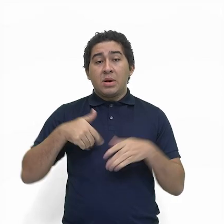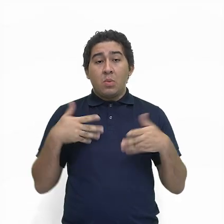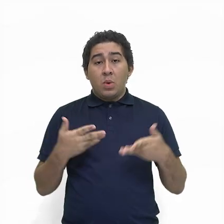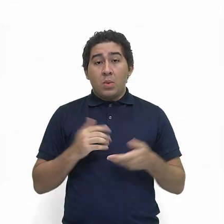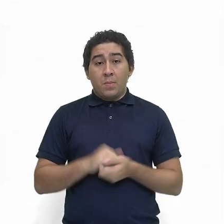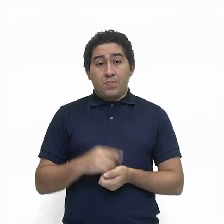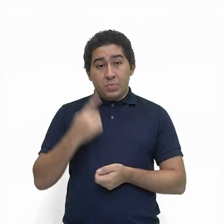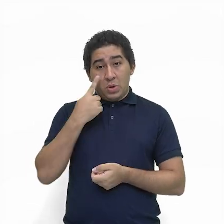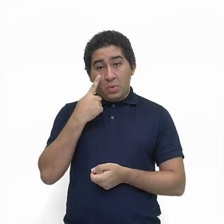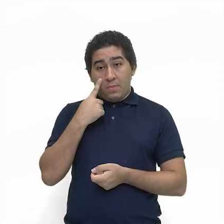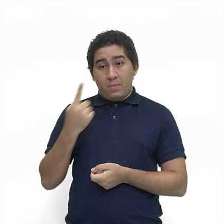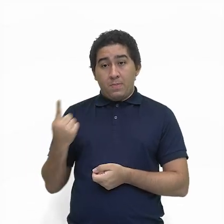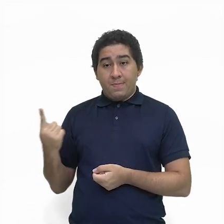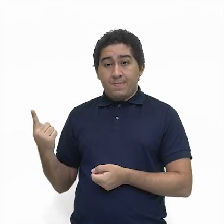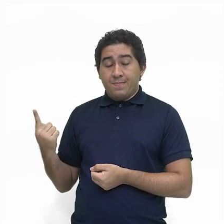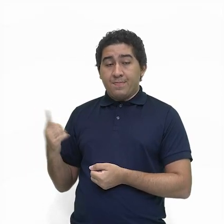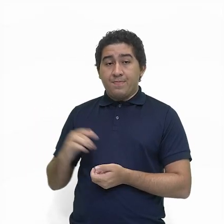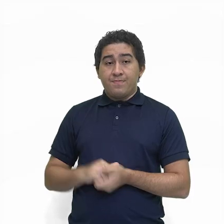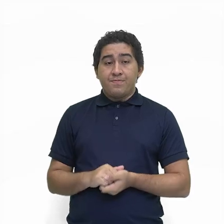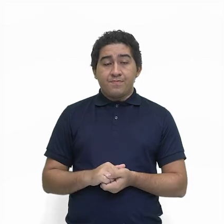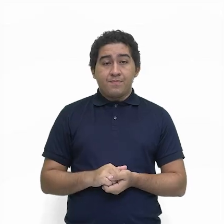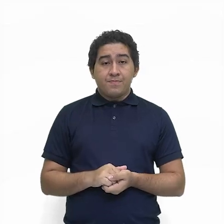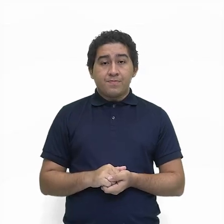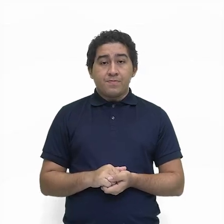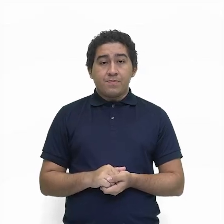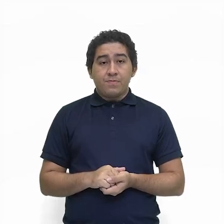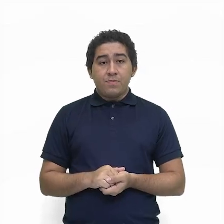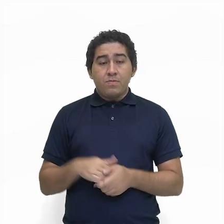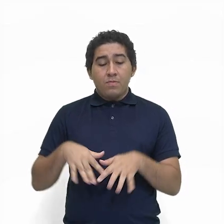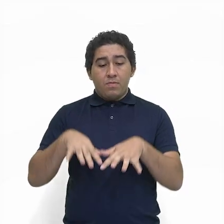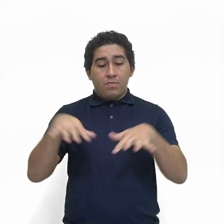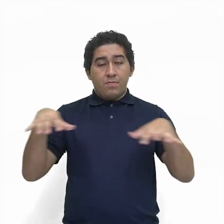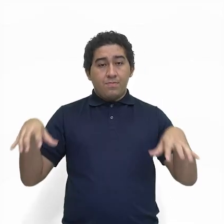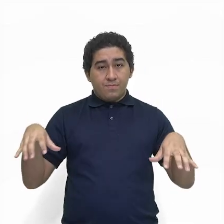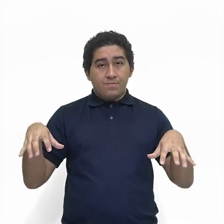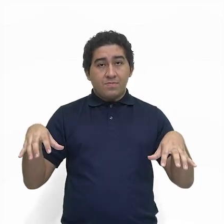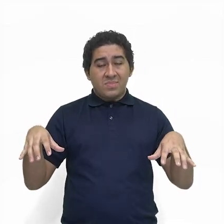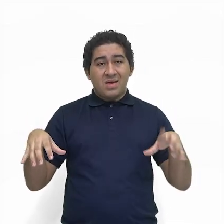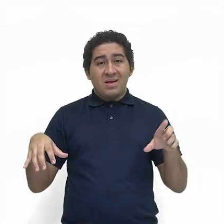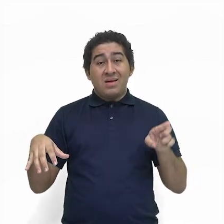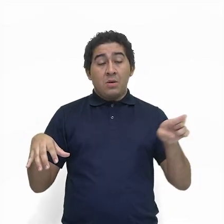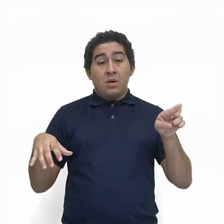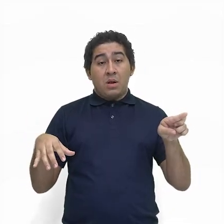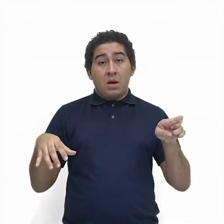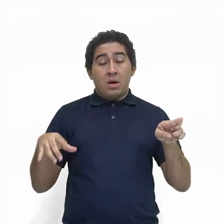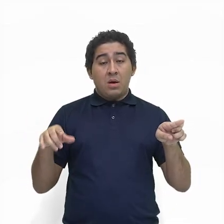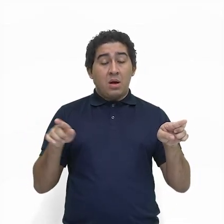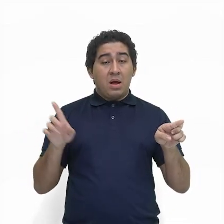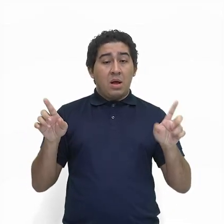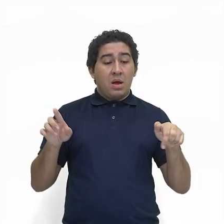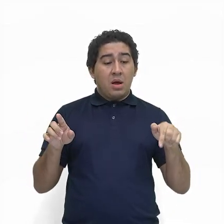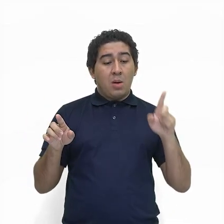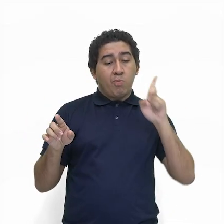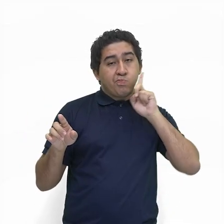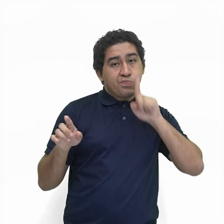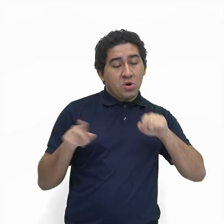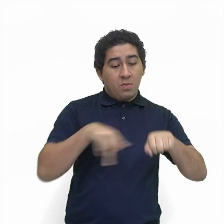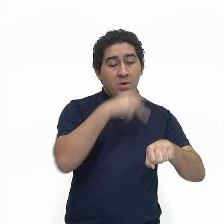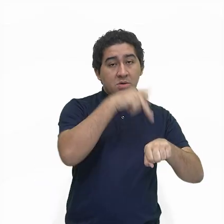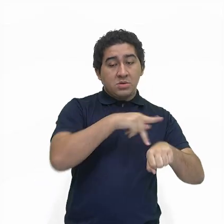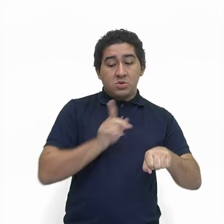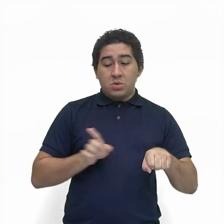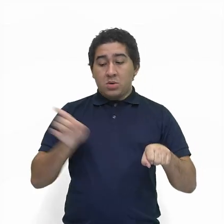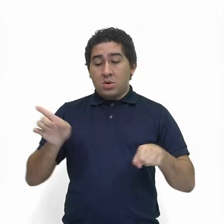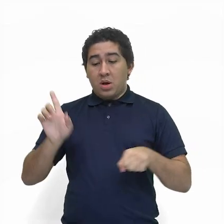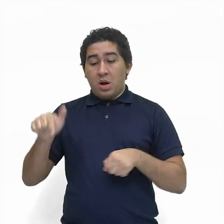só. De um lado nós temos UK, que é United Kingdom, ou seja, o Reino Unido, e do outro lado nós temos